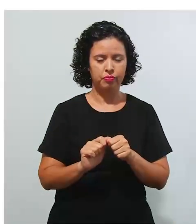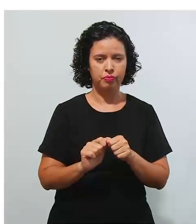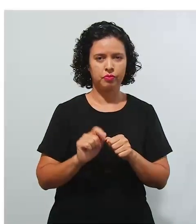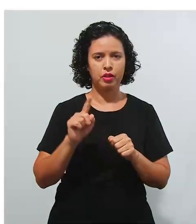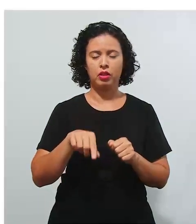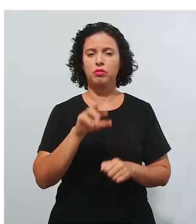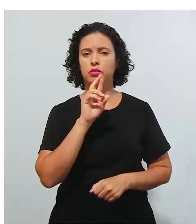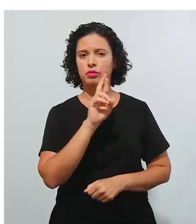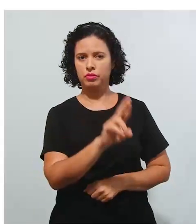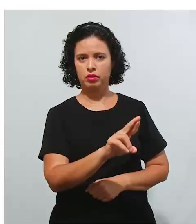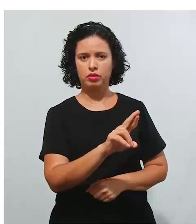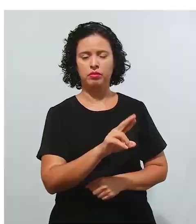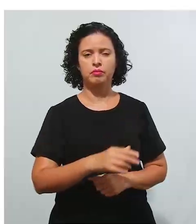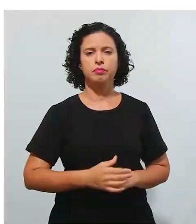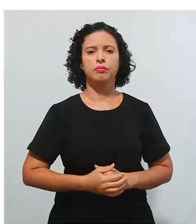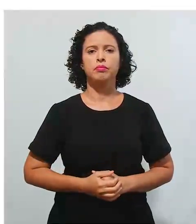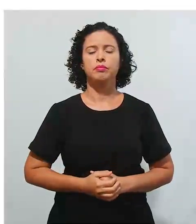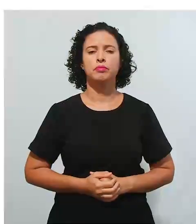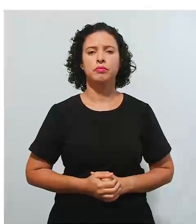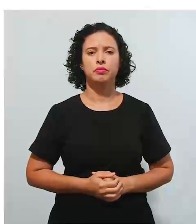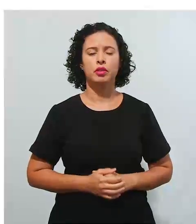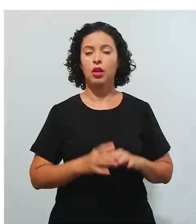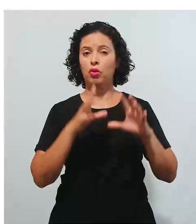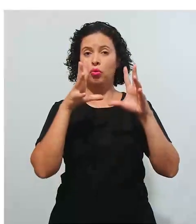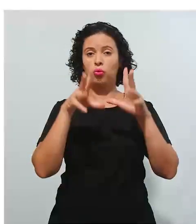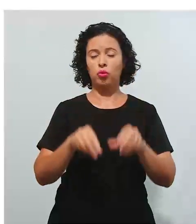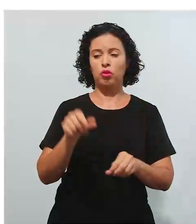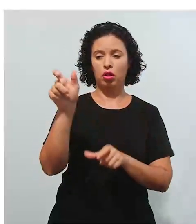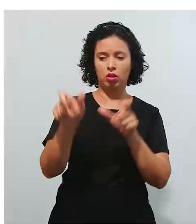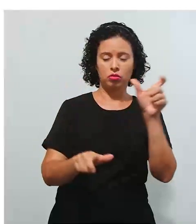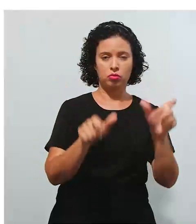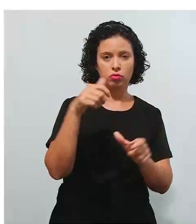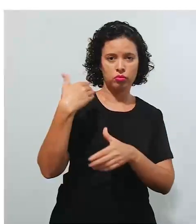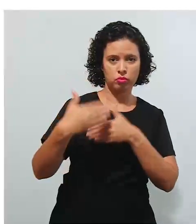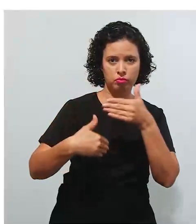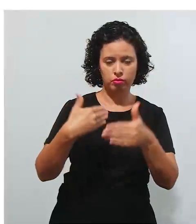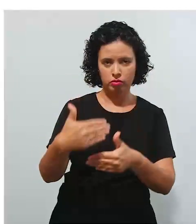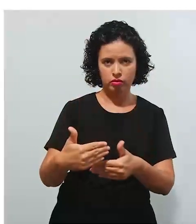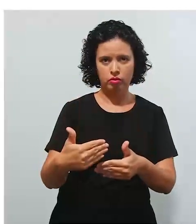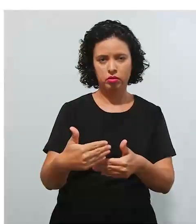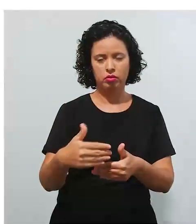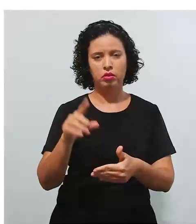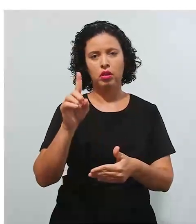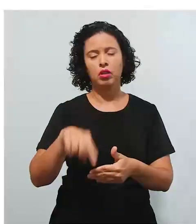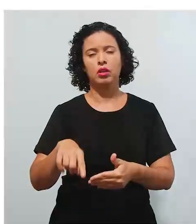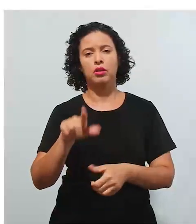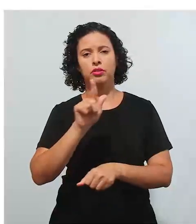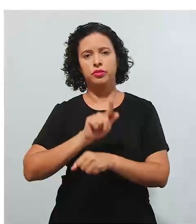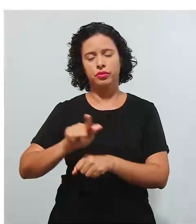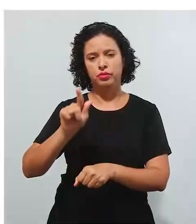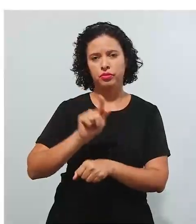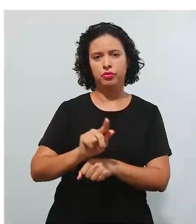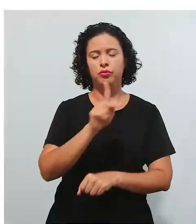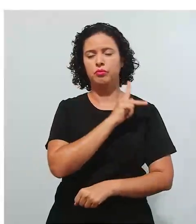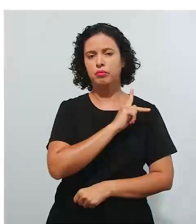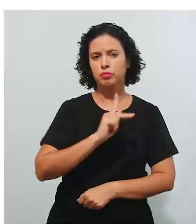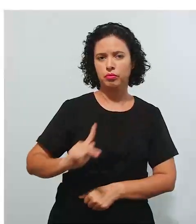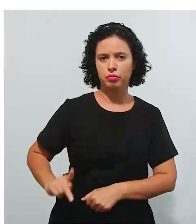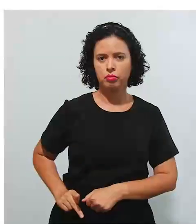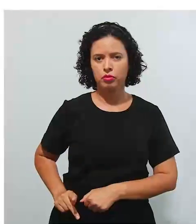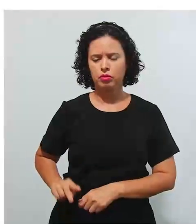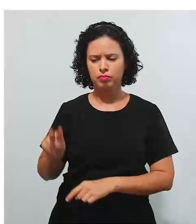nos resultados. Para todos os atores do processo, gestores públicos e beneficiados,